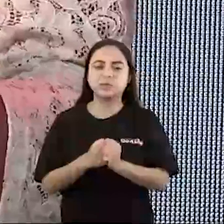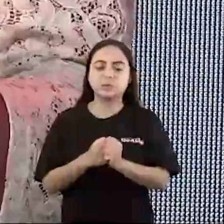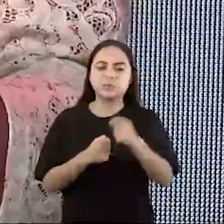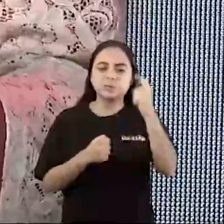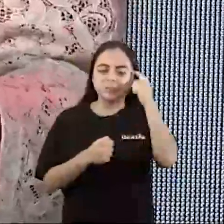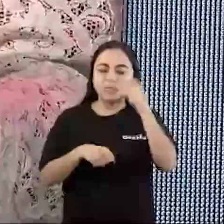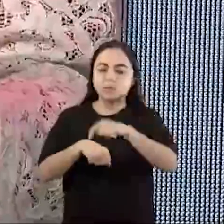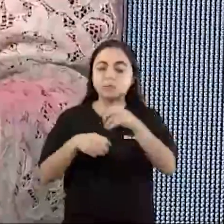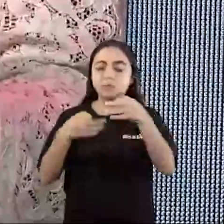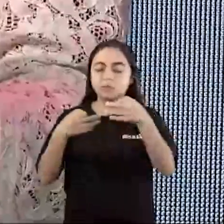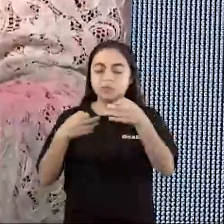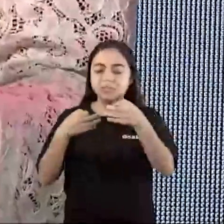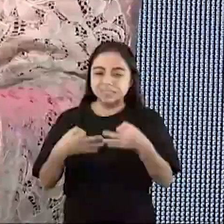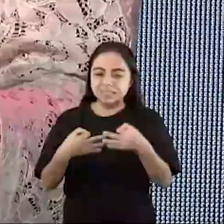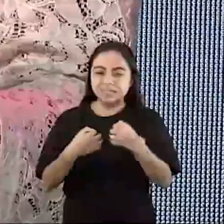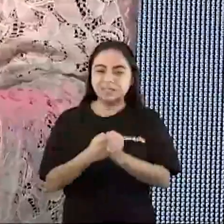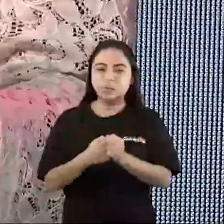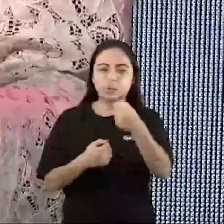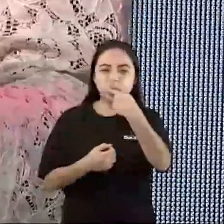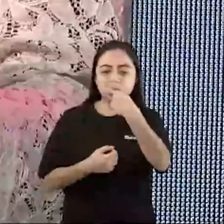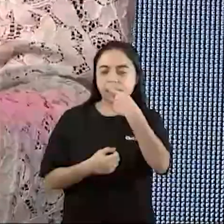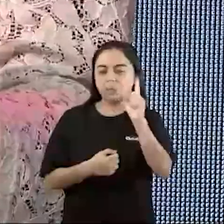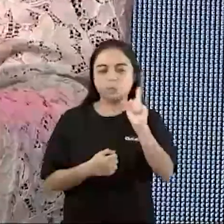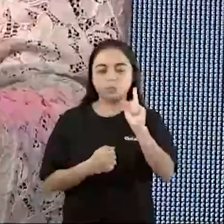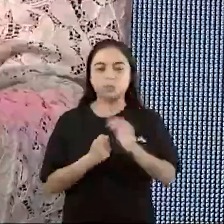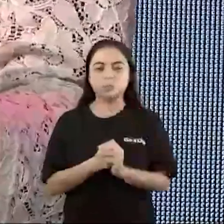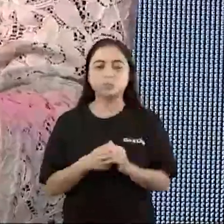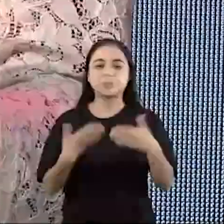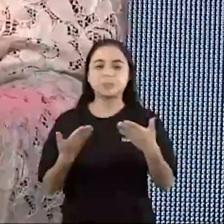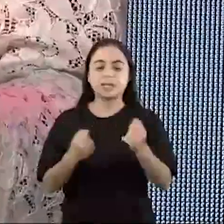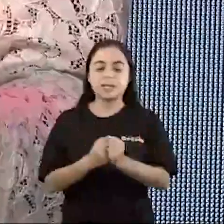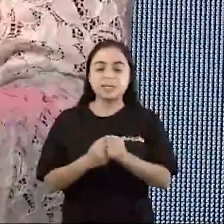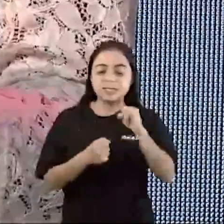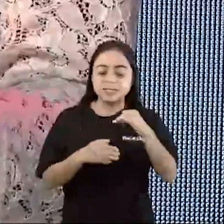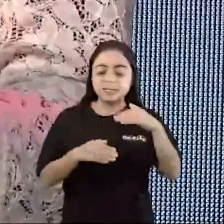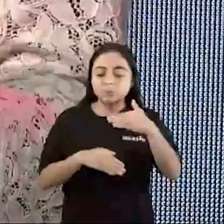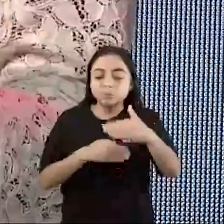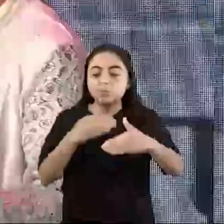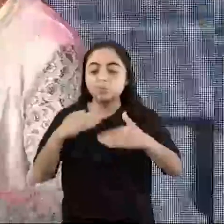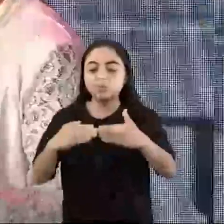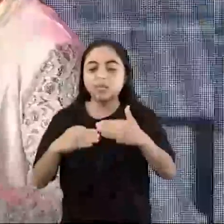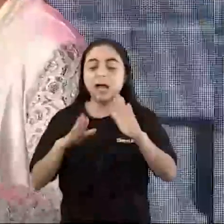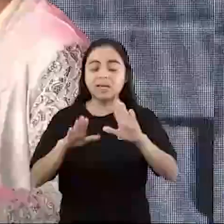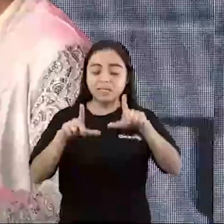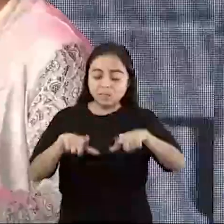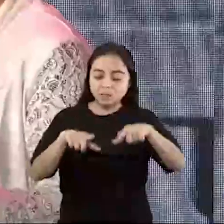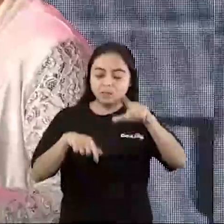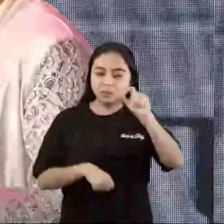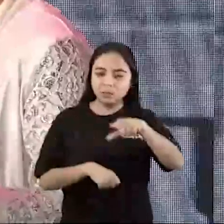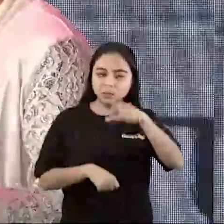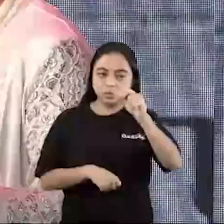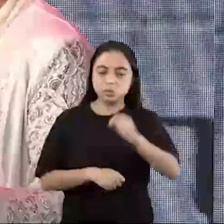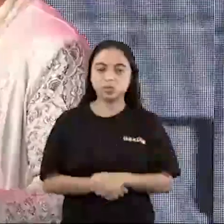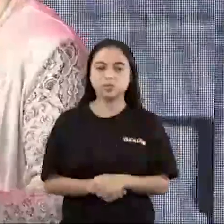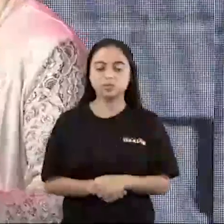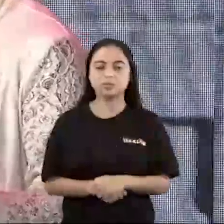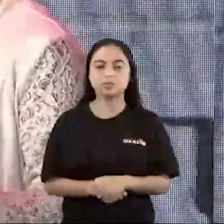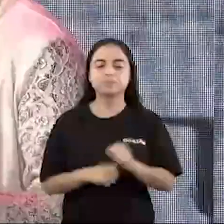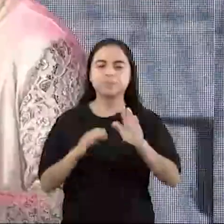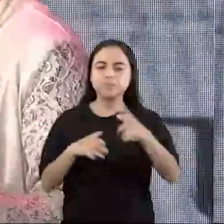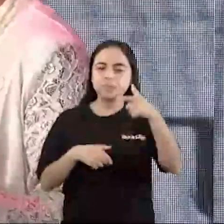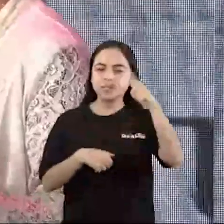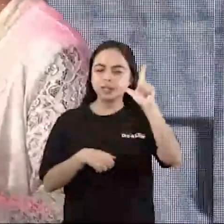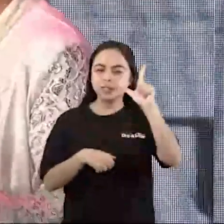eliminação. Depois que ela viver essa etapa, a gente pode escolher o que fazer. Tá. Tudo bem? Tá bom. Pessoal, antes